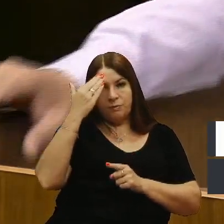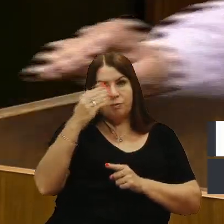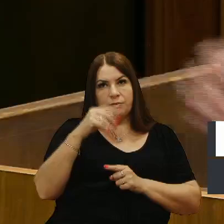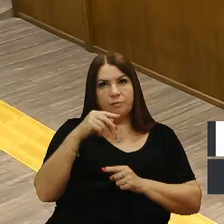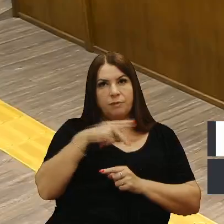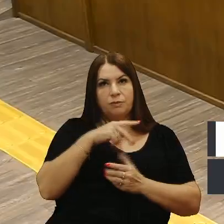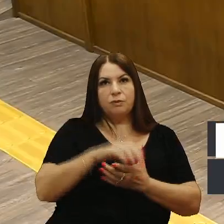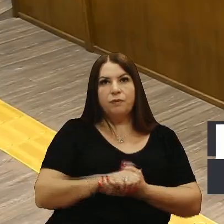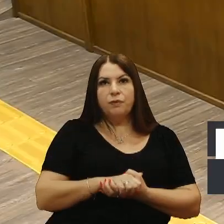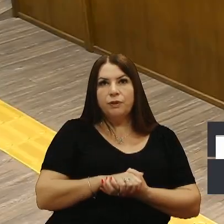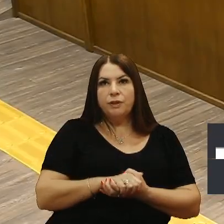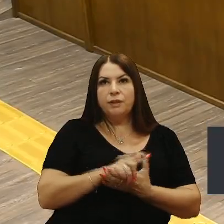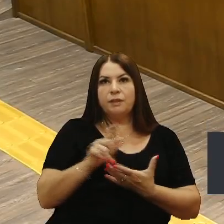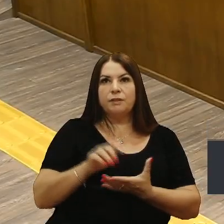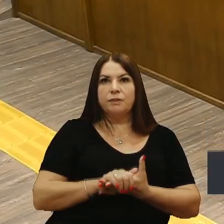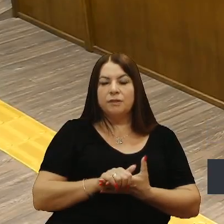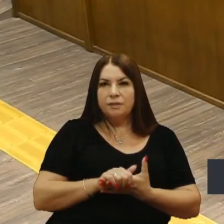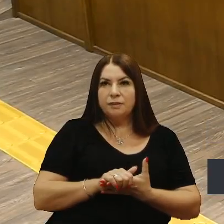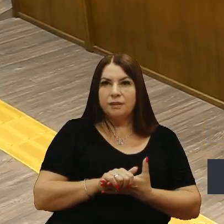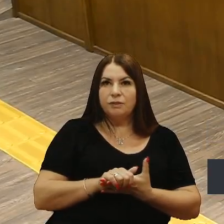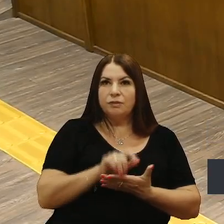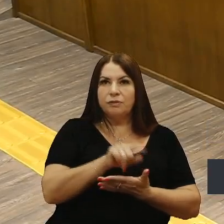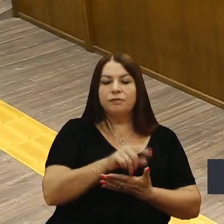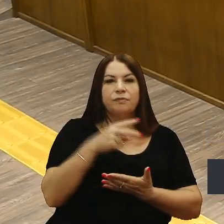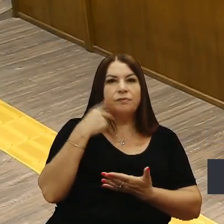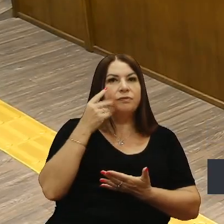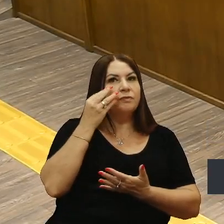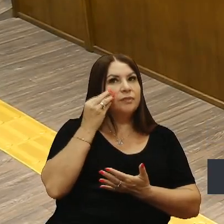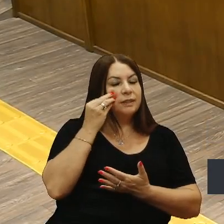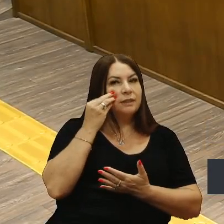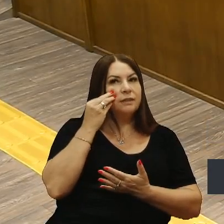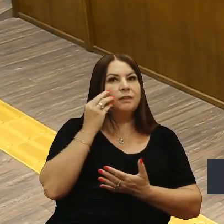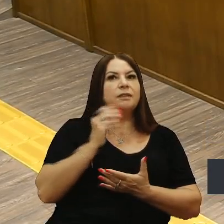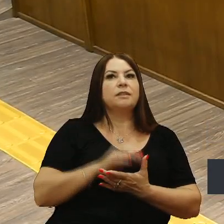presidente. Obrigado, vereador Jack. Com a palavra em grande expediente, a vereadora